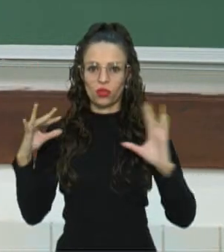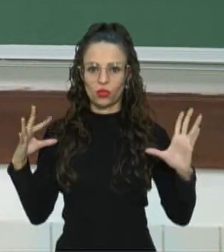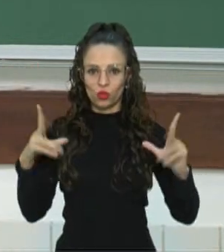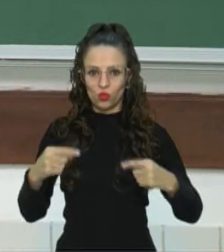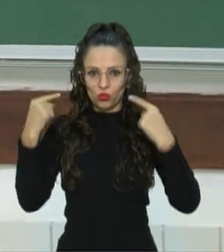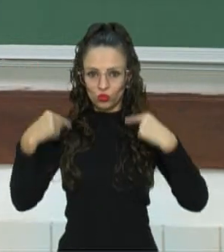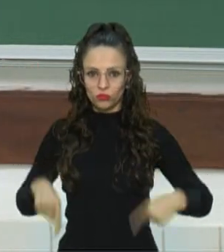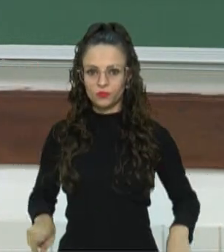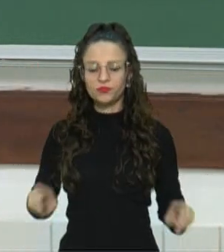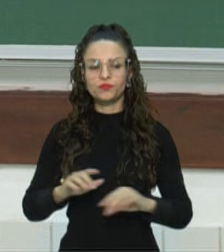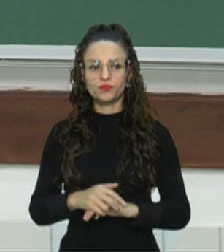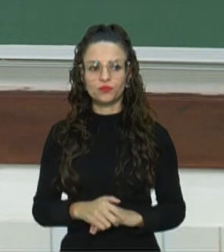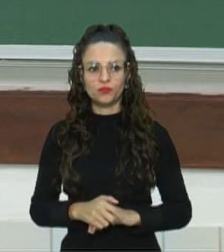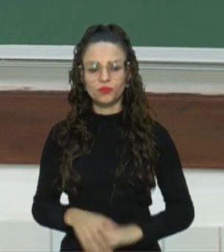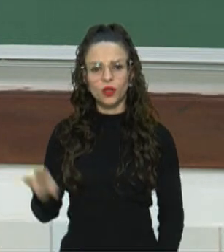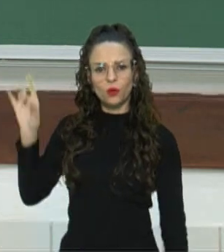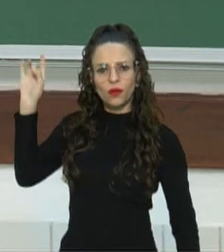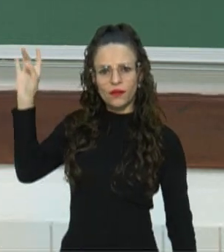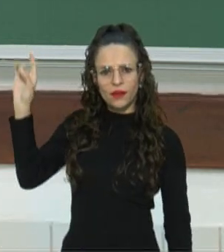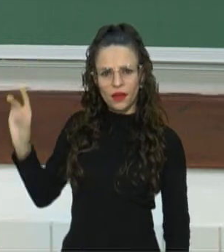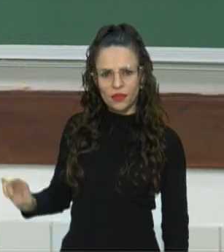Todo o atleta. Então cada um desses